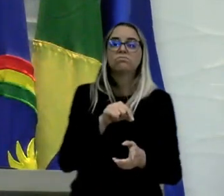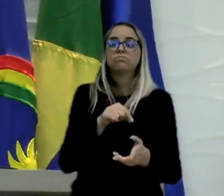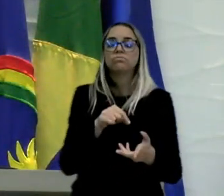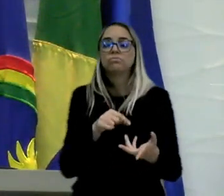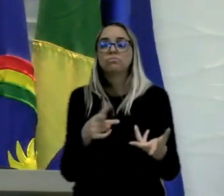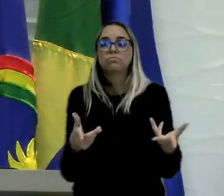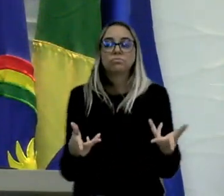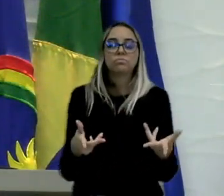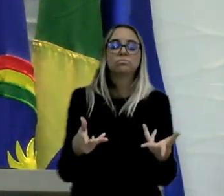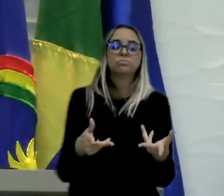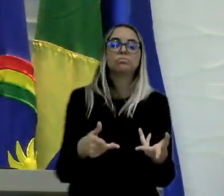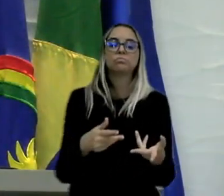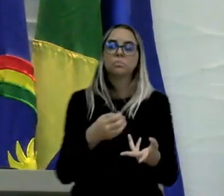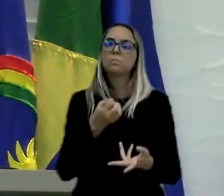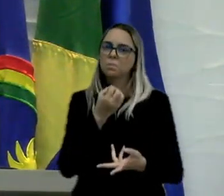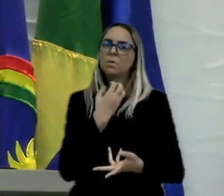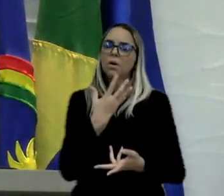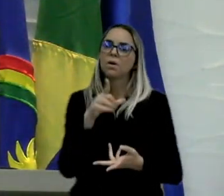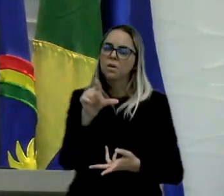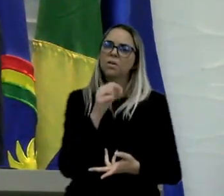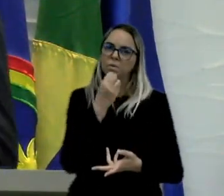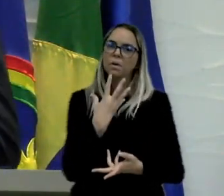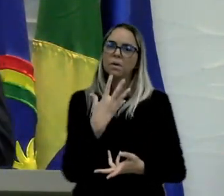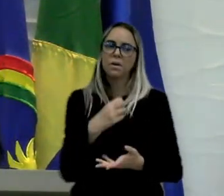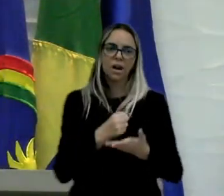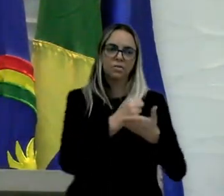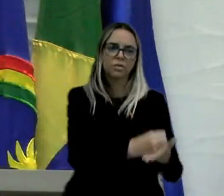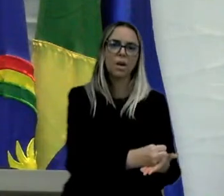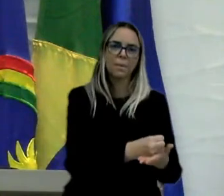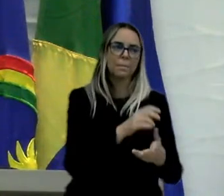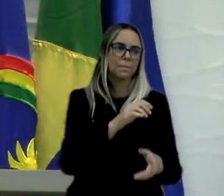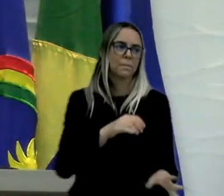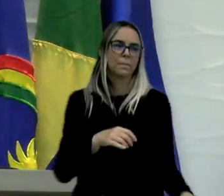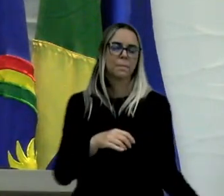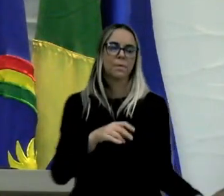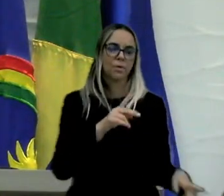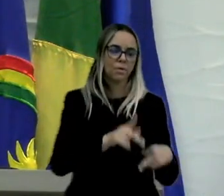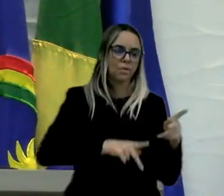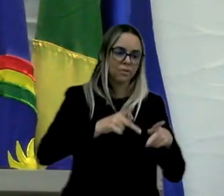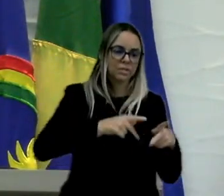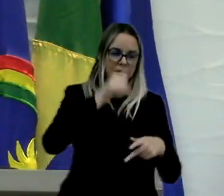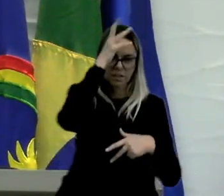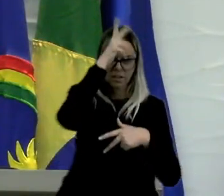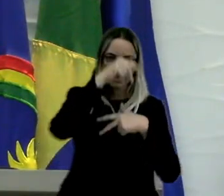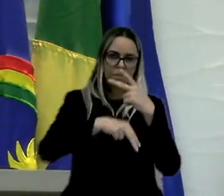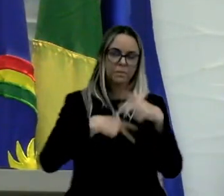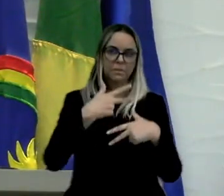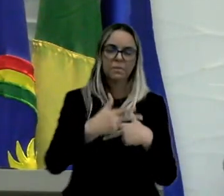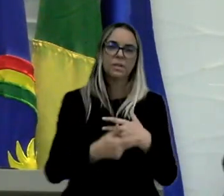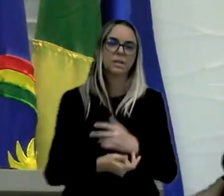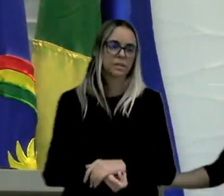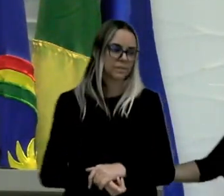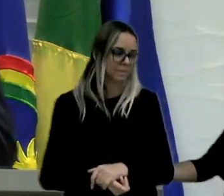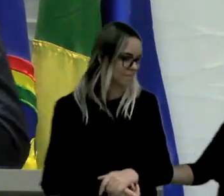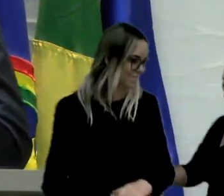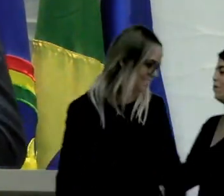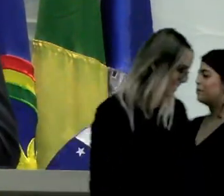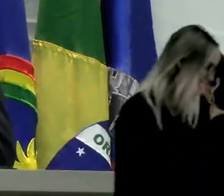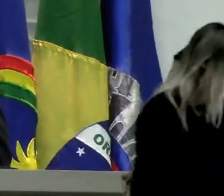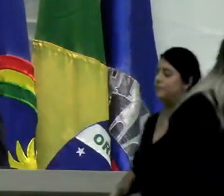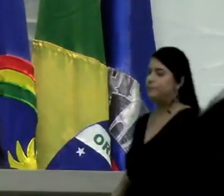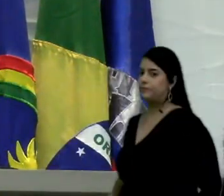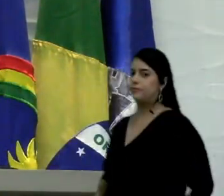feita beneficiou o povo de São betun muito mas muit mesmo hoje nós